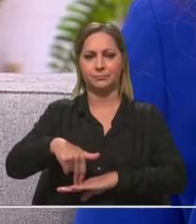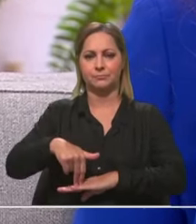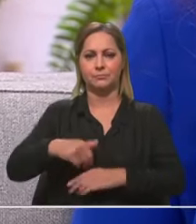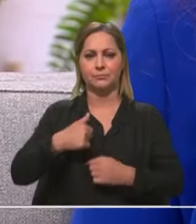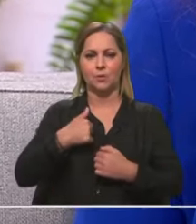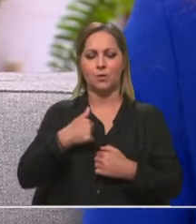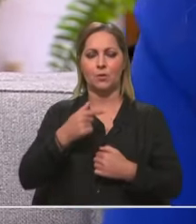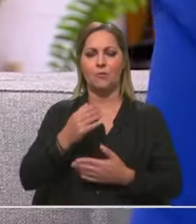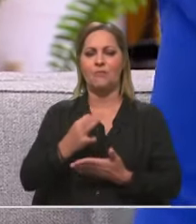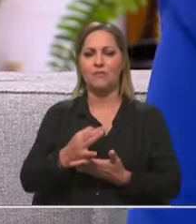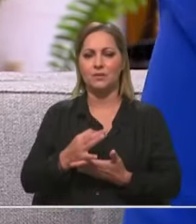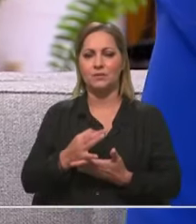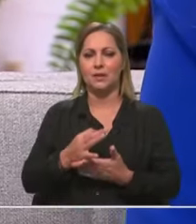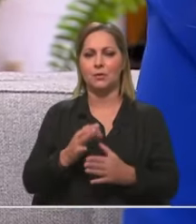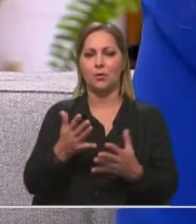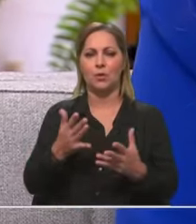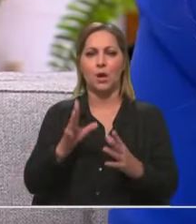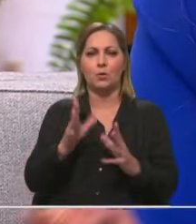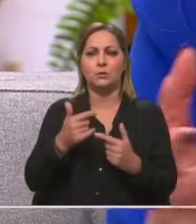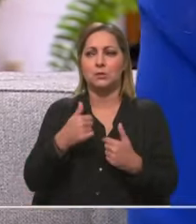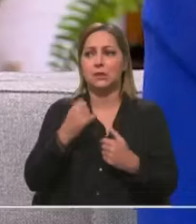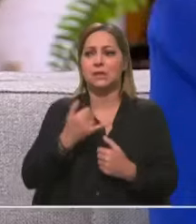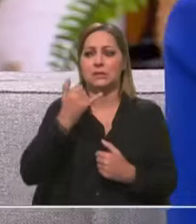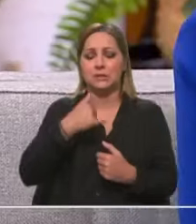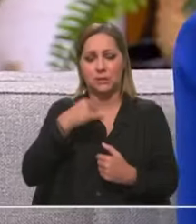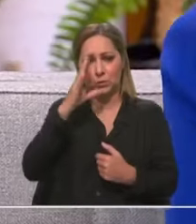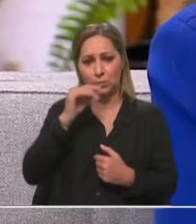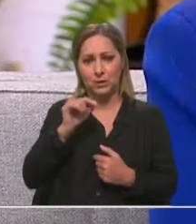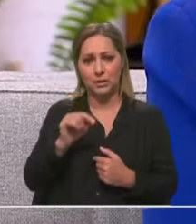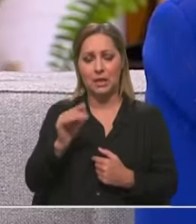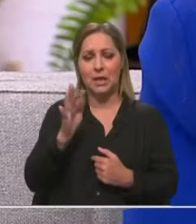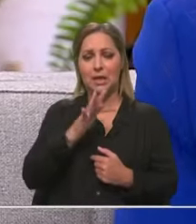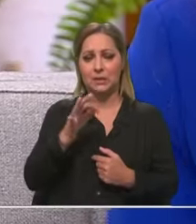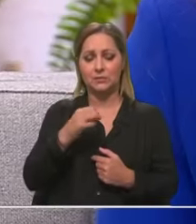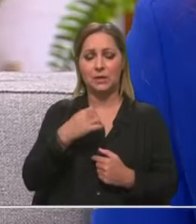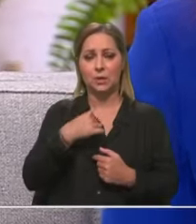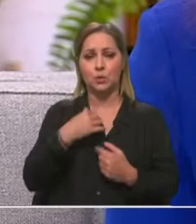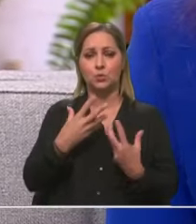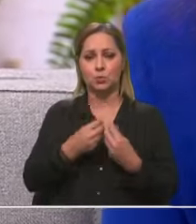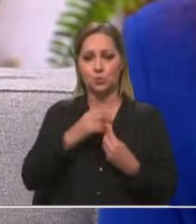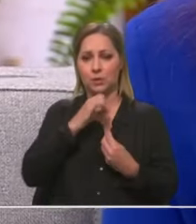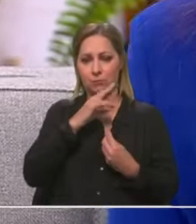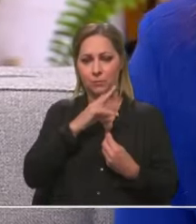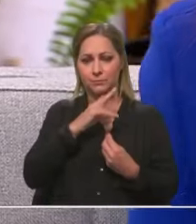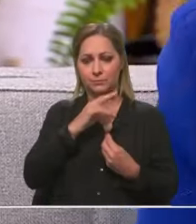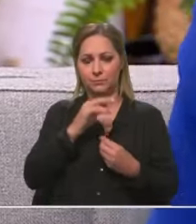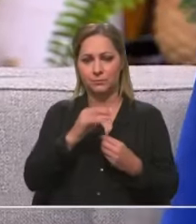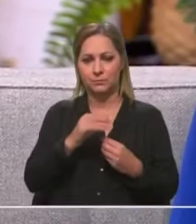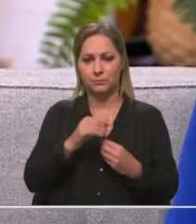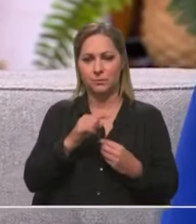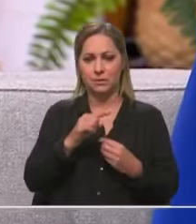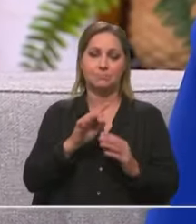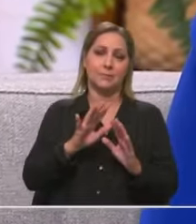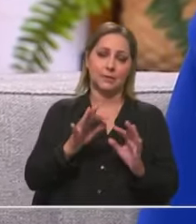eu ou não ir ou não sei o que é que é isto o que é que me vai acontecer pelo menos este aniversário eu tenho que passar com ela pronto e fiz na quatro dias